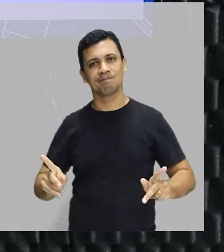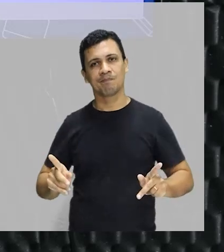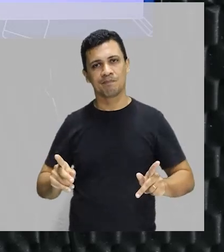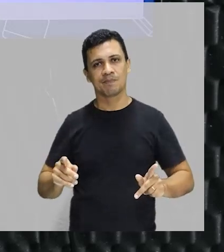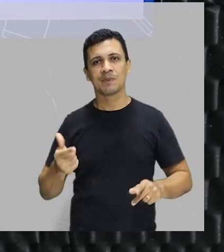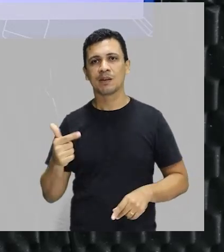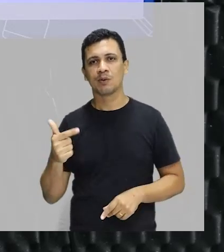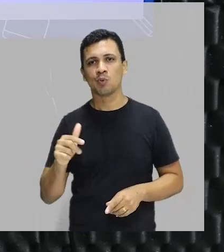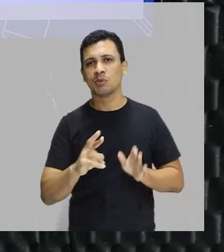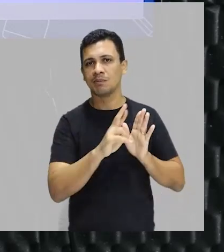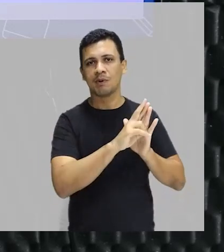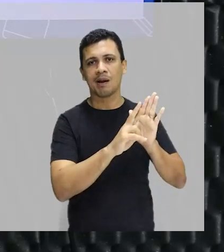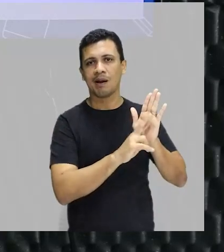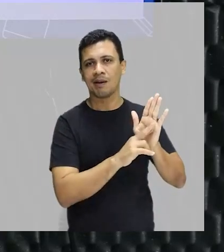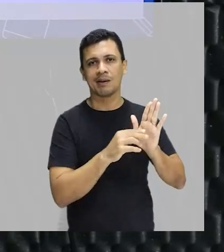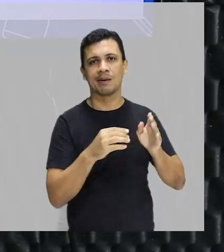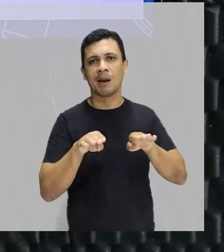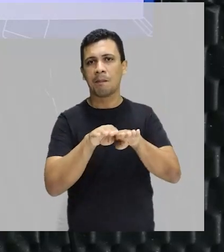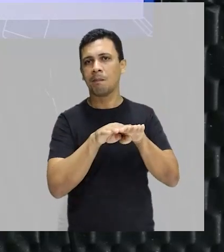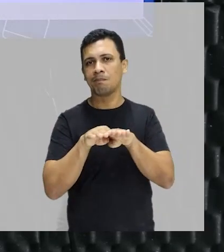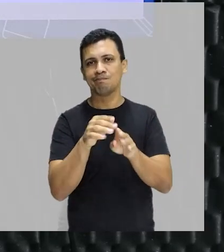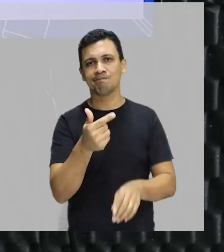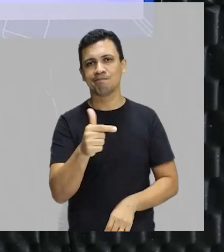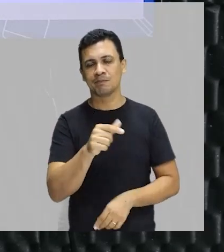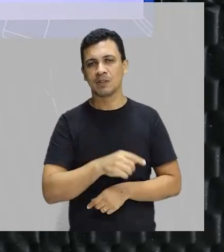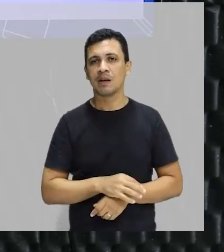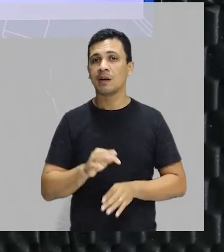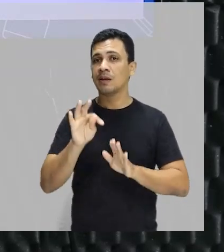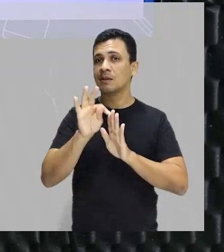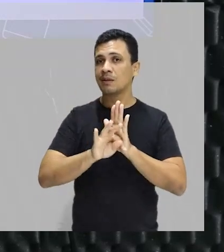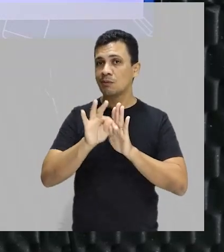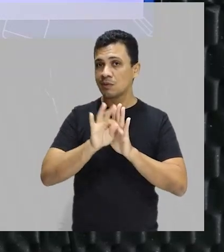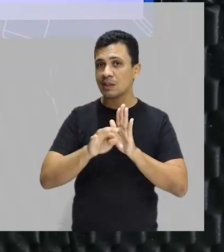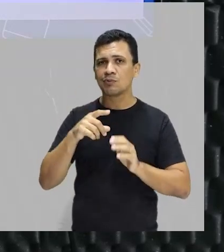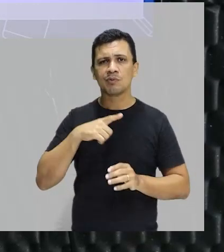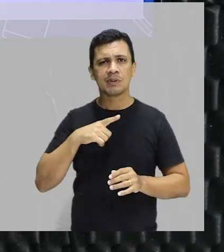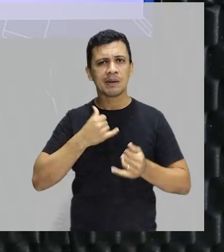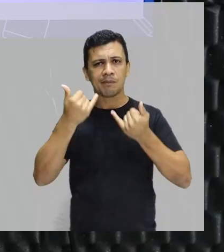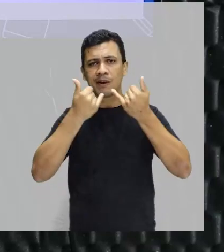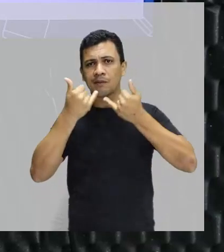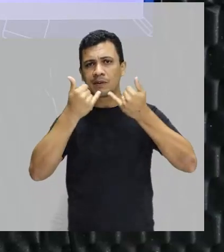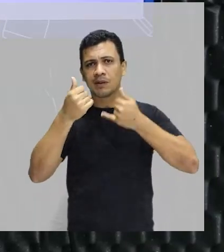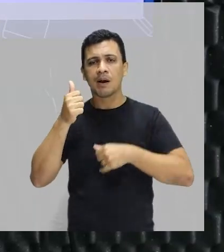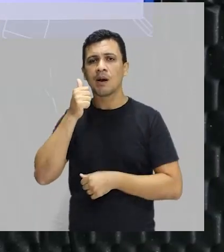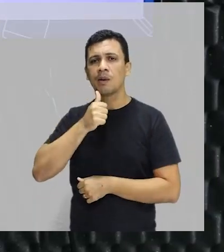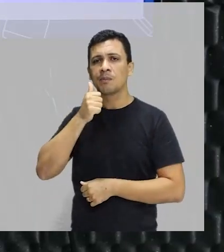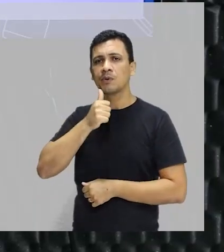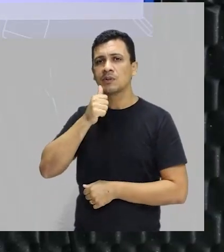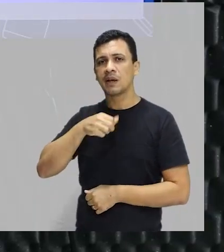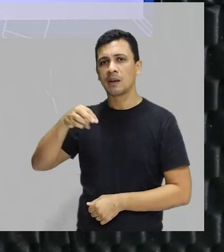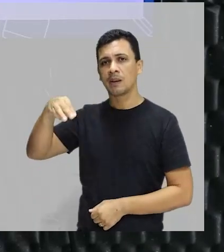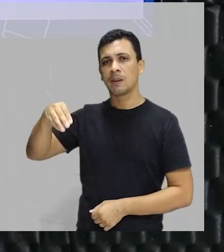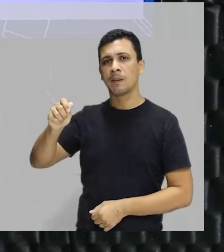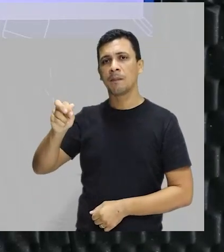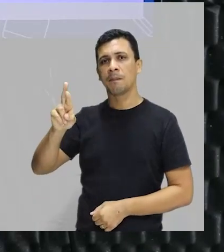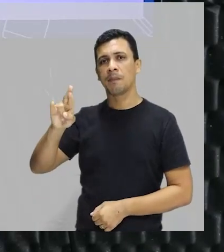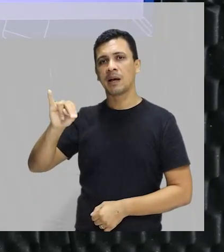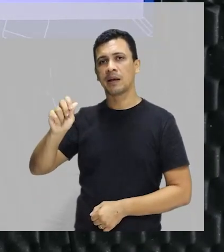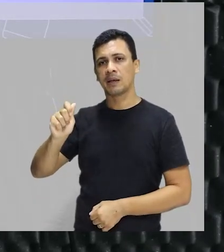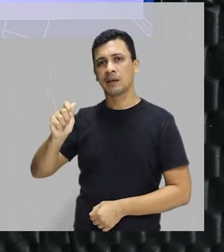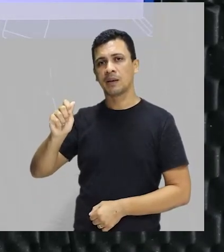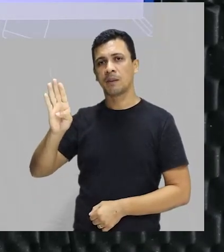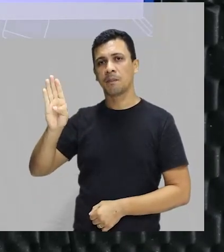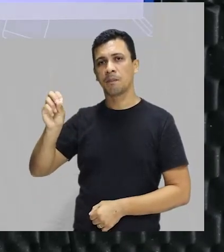regrinha padrão. Então, nesse texto, nós temos várias informações sobre a Maria Bonita, né? A esposa